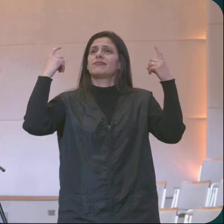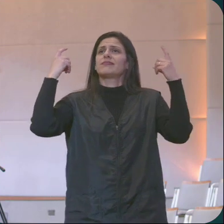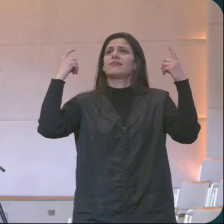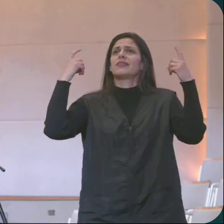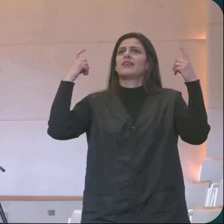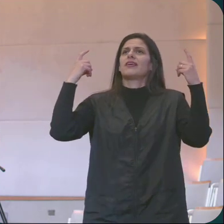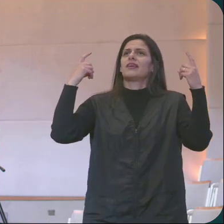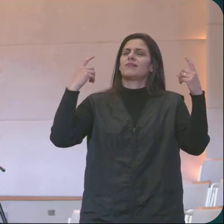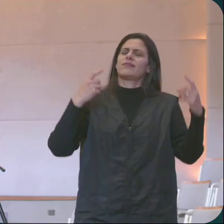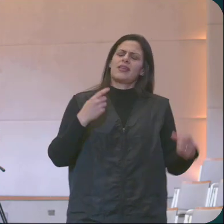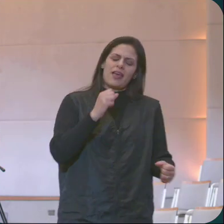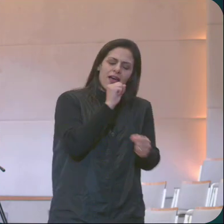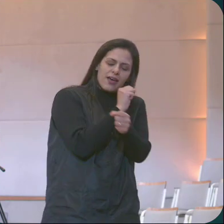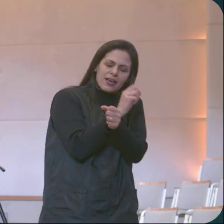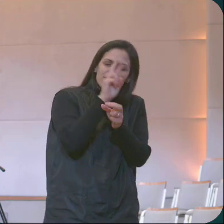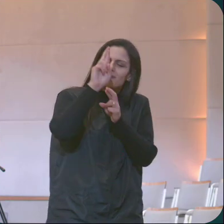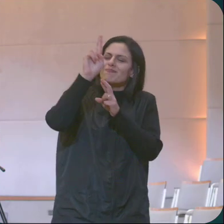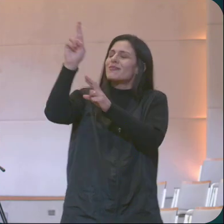põe a sua